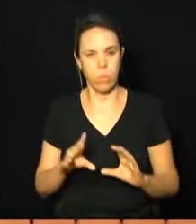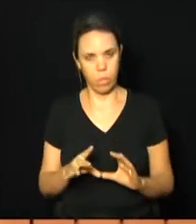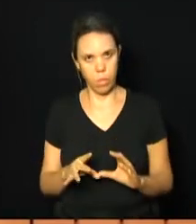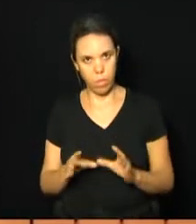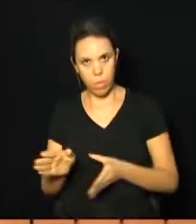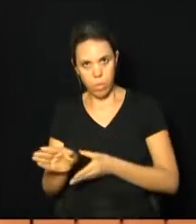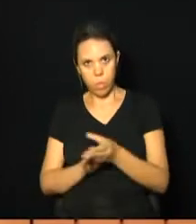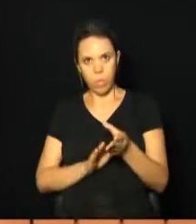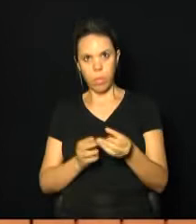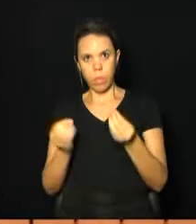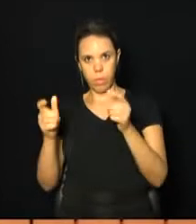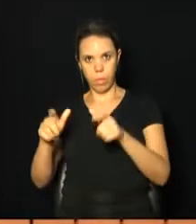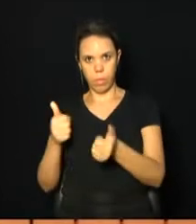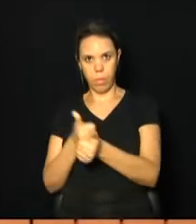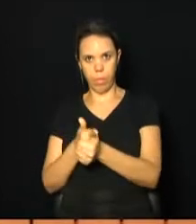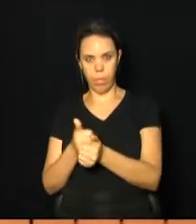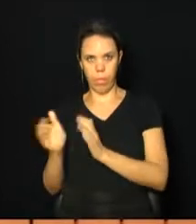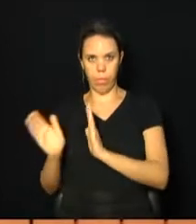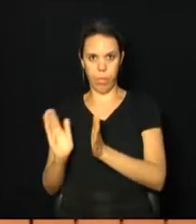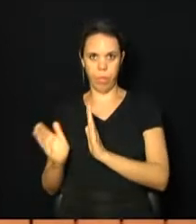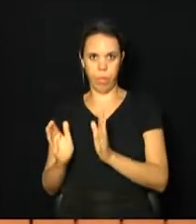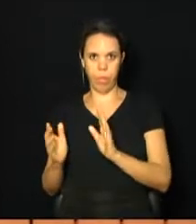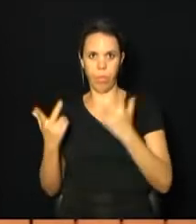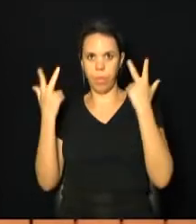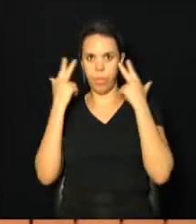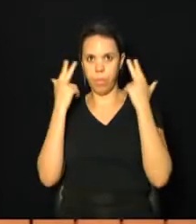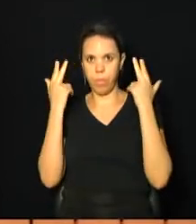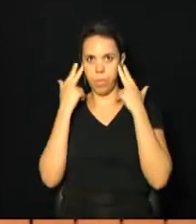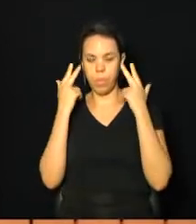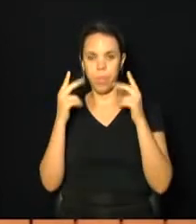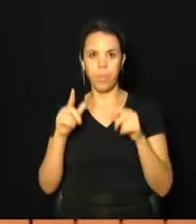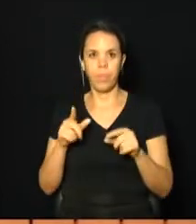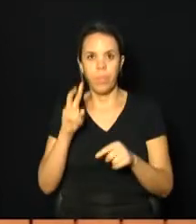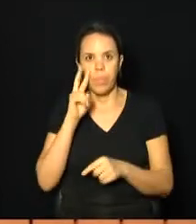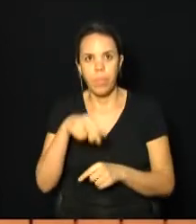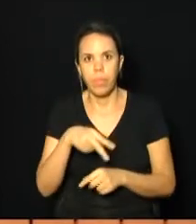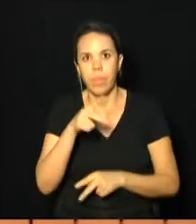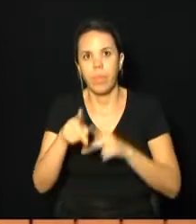orientação era colocar do lado da caçamba de orgânico. E aí a gente vê aquele pessoal todo